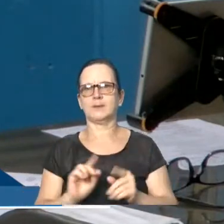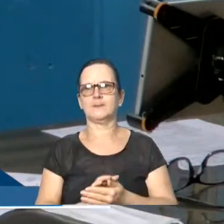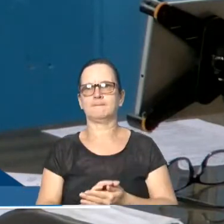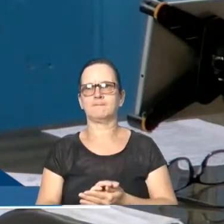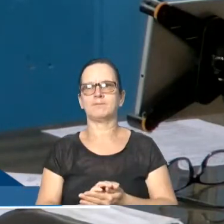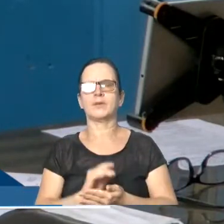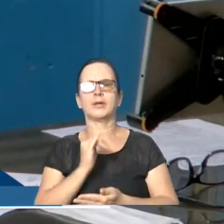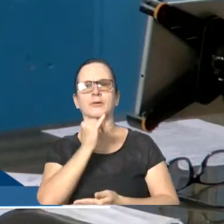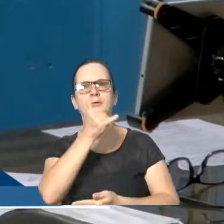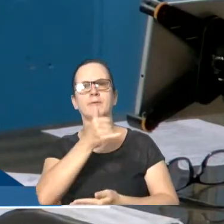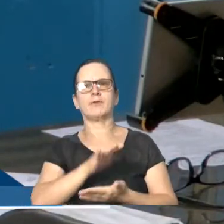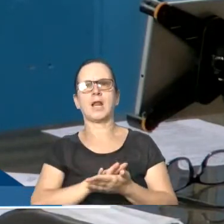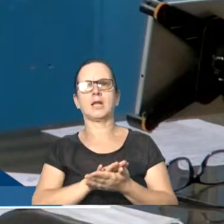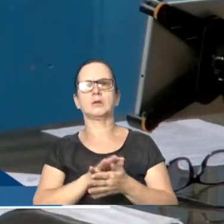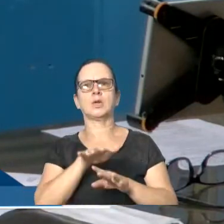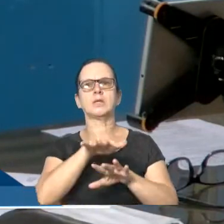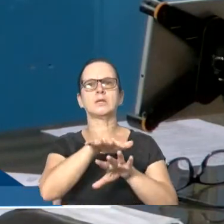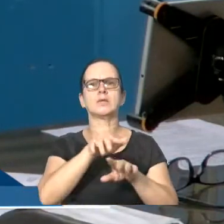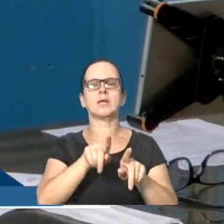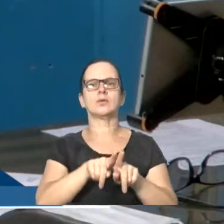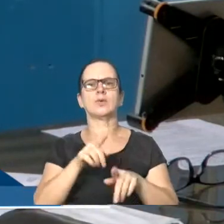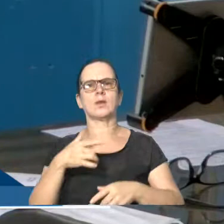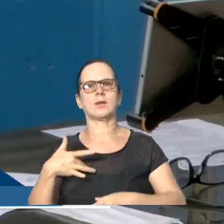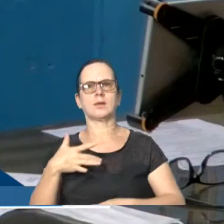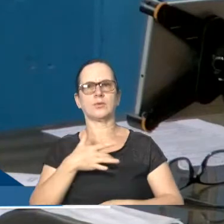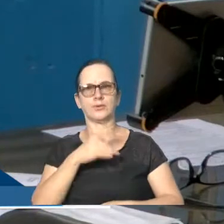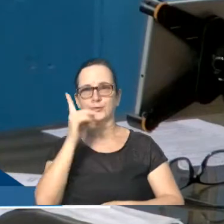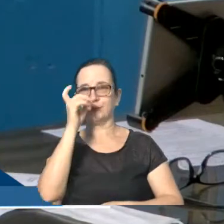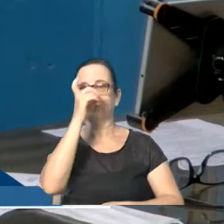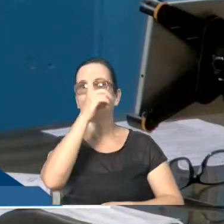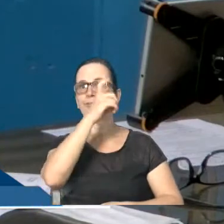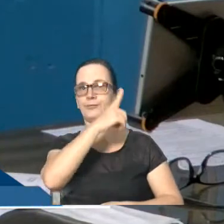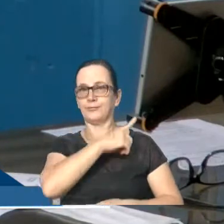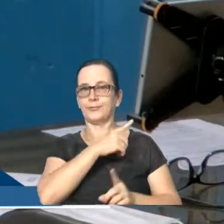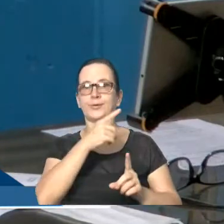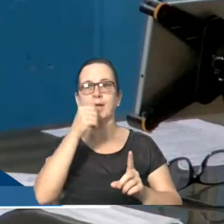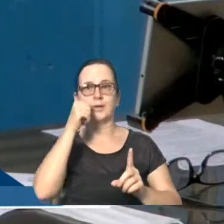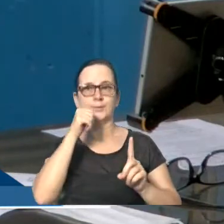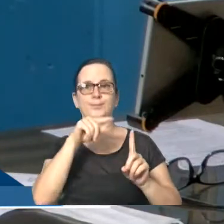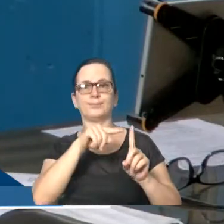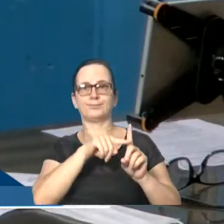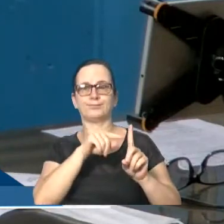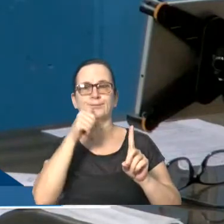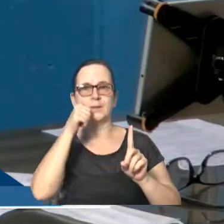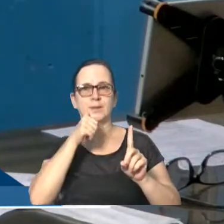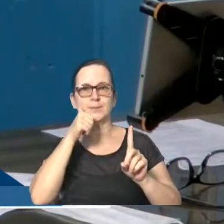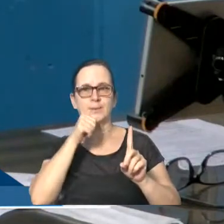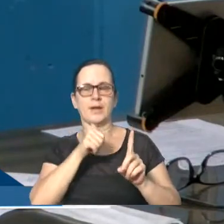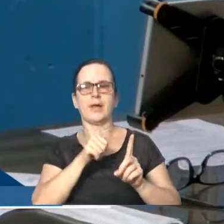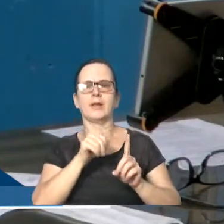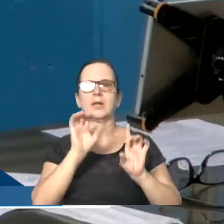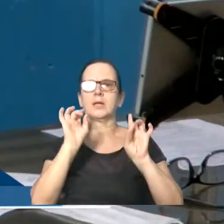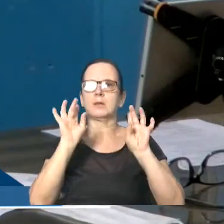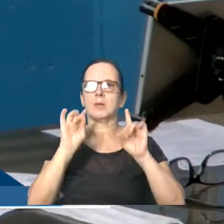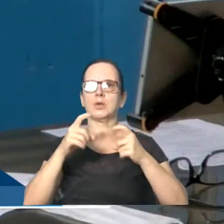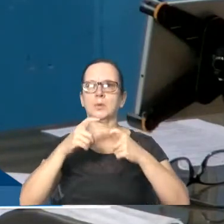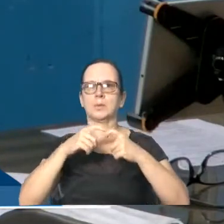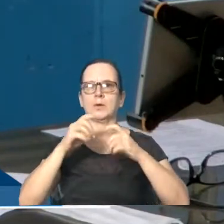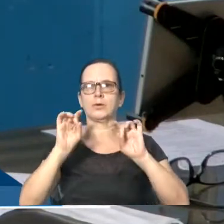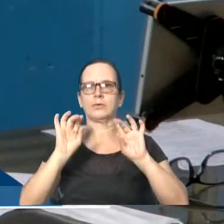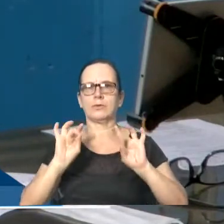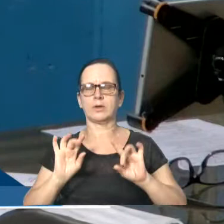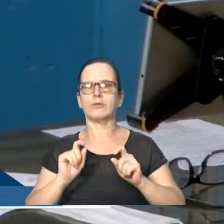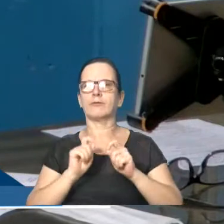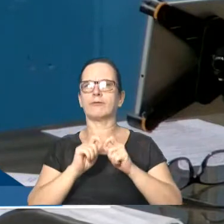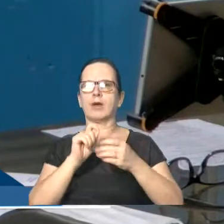você fala de acesso à saúde das mulheres, é uma dificuldade imensa para que elas passem por um profissional especialista, para que ela